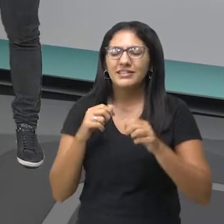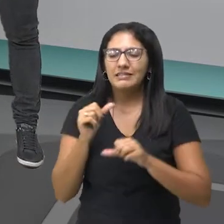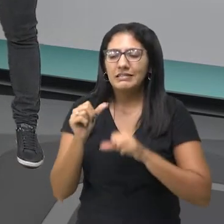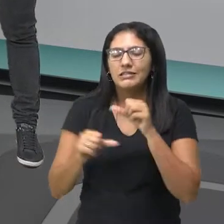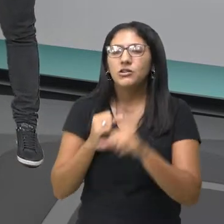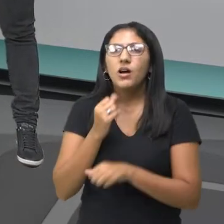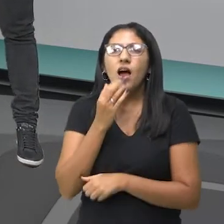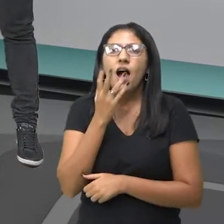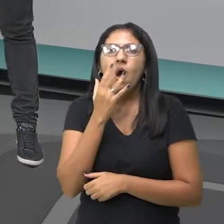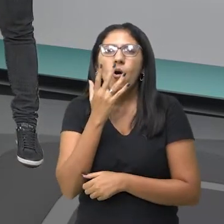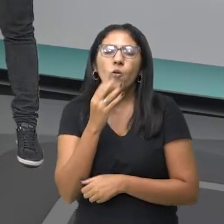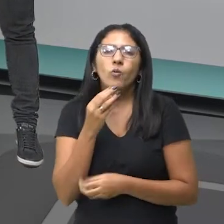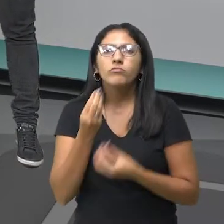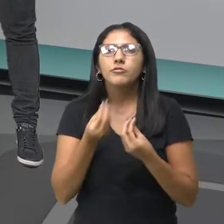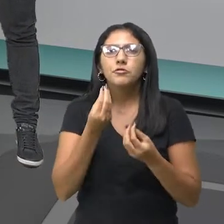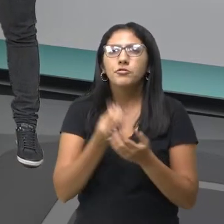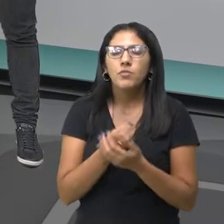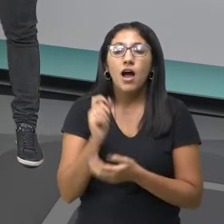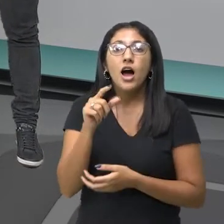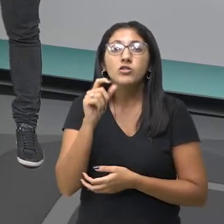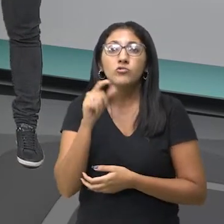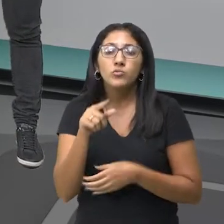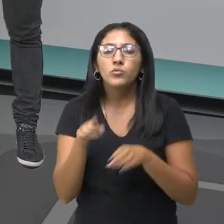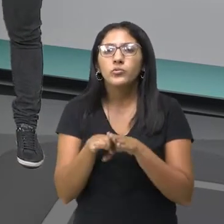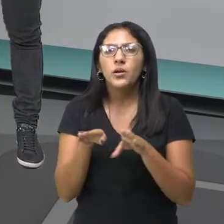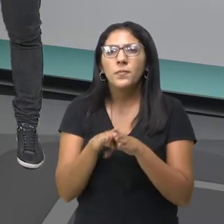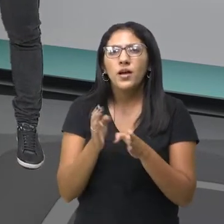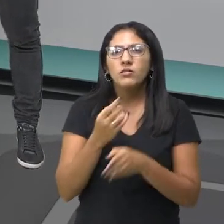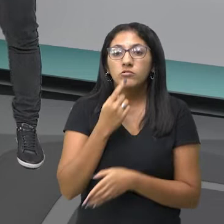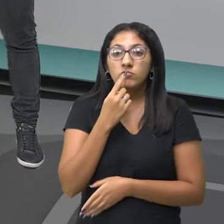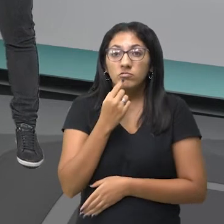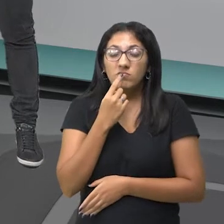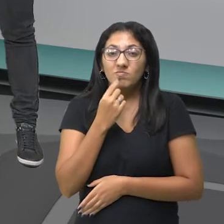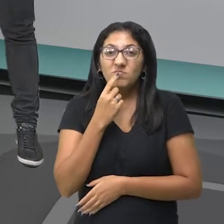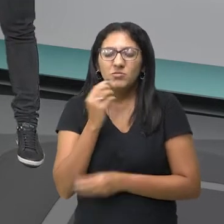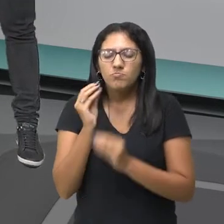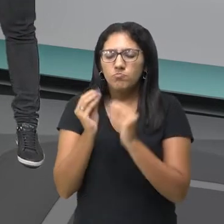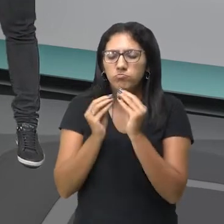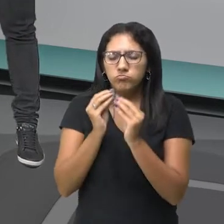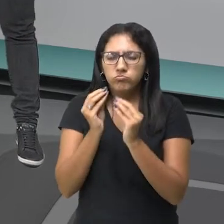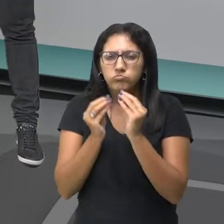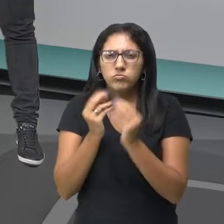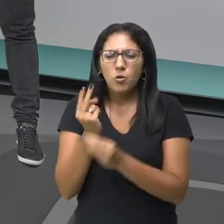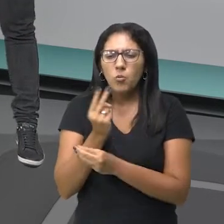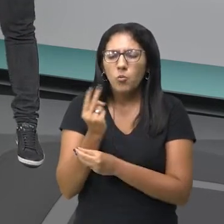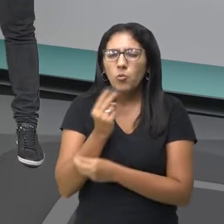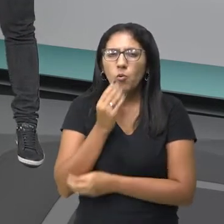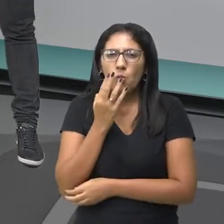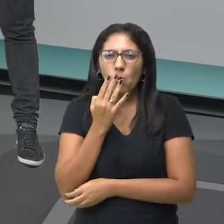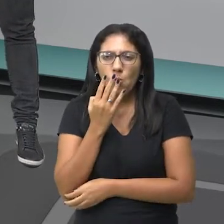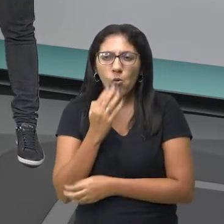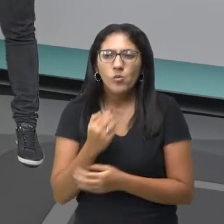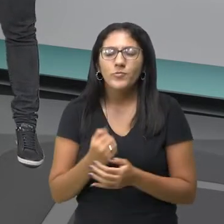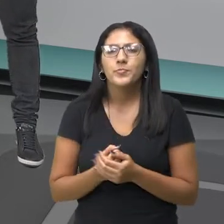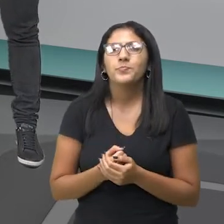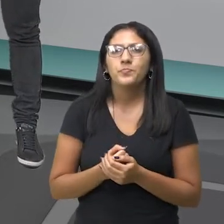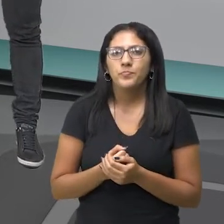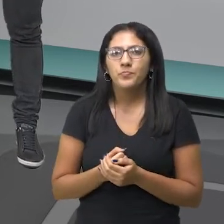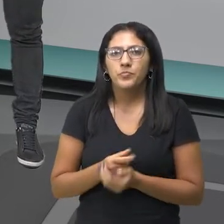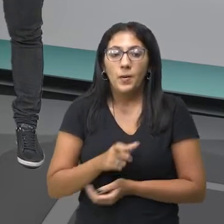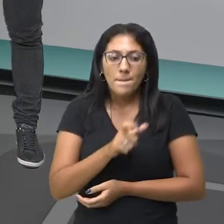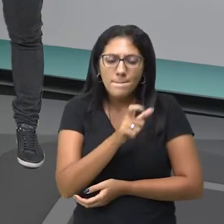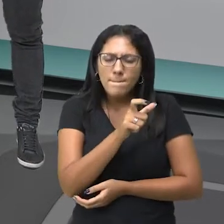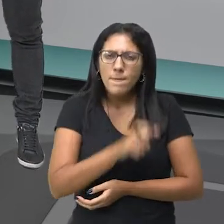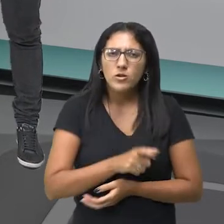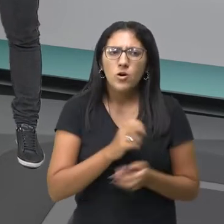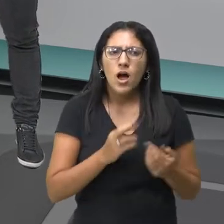como o azul metálico e o vermelho alaranjado radioativo. Observem que, na sequência do texto, o encarregado de